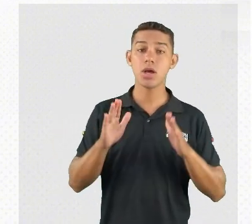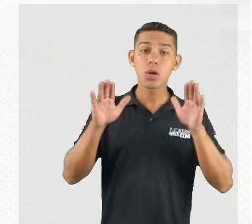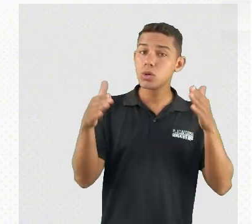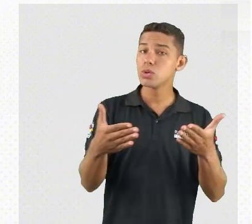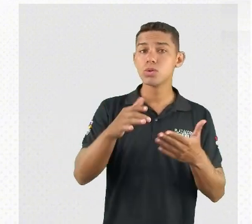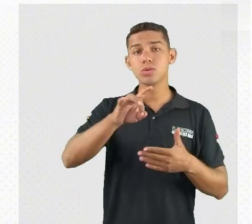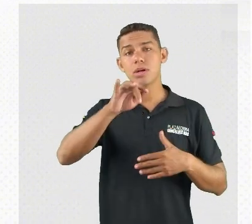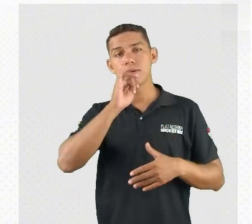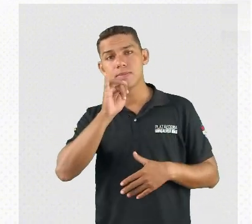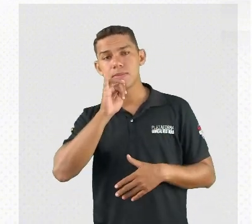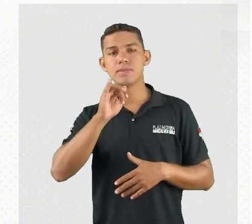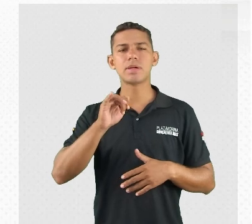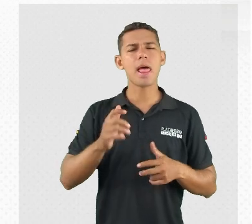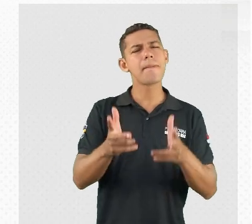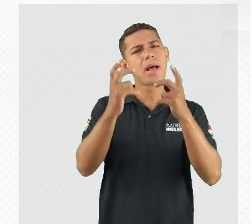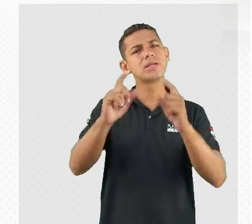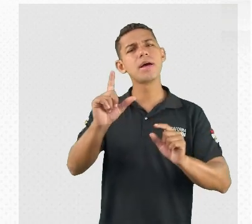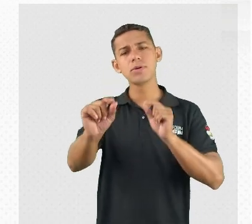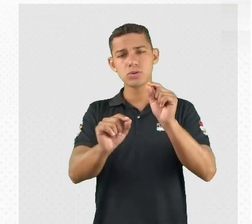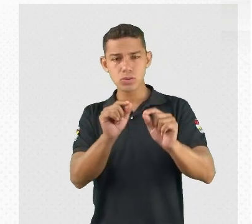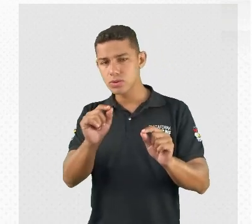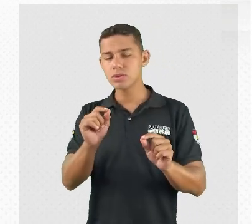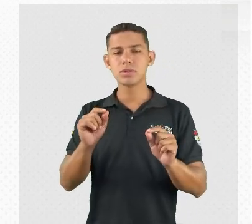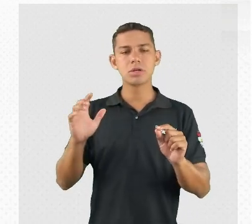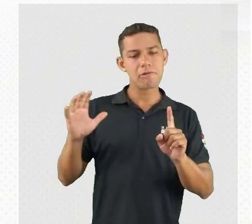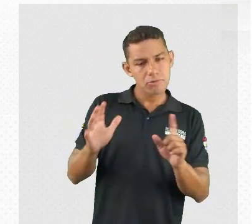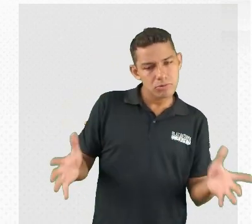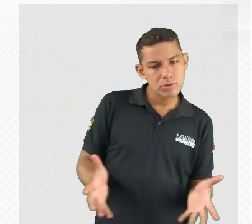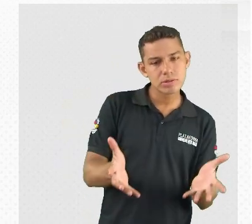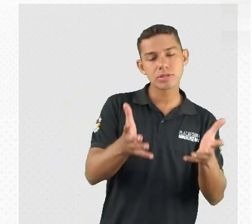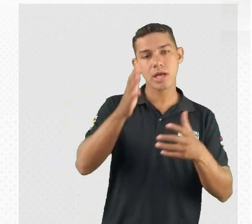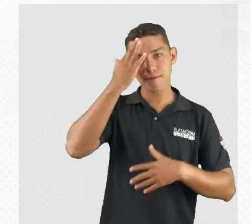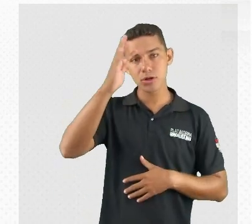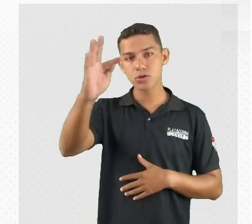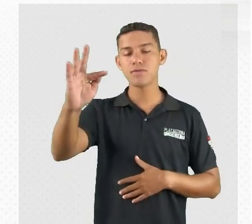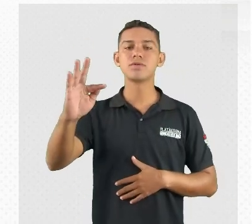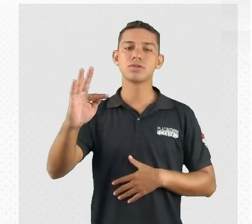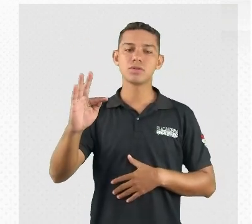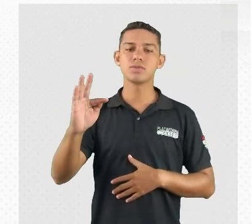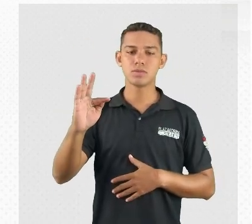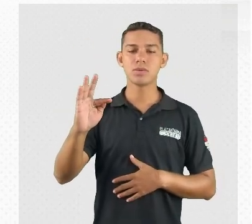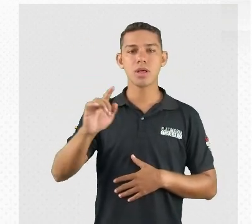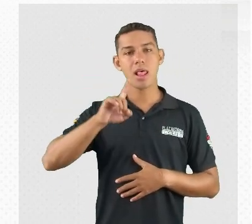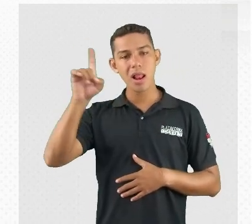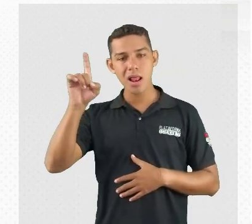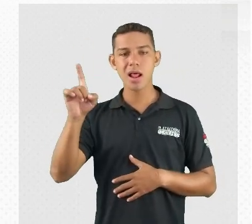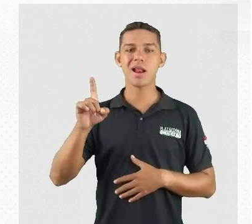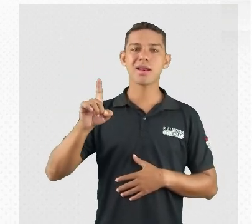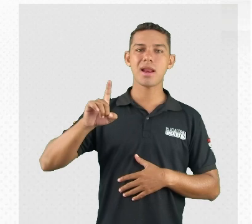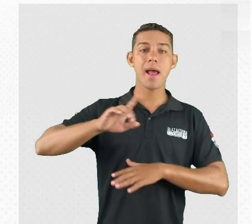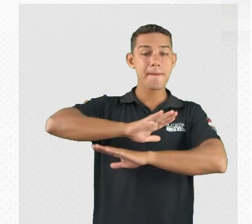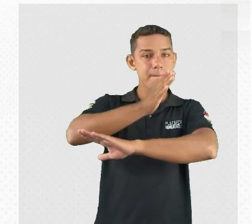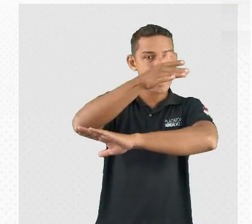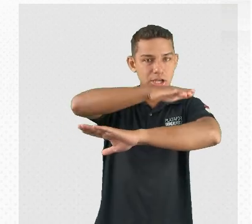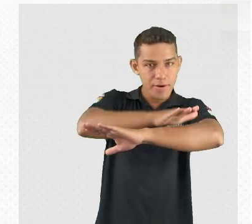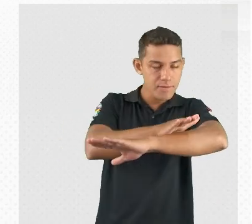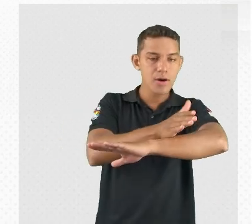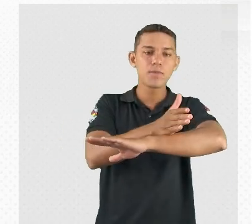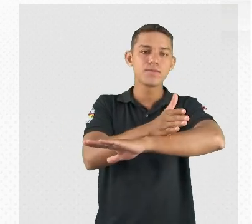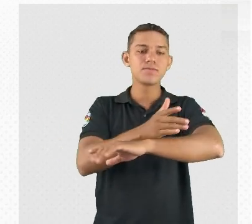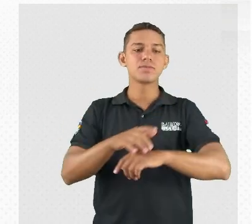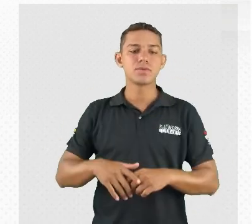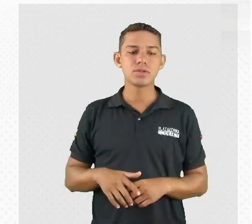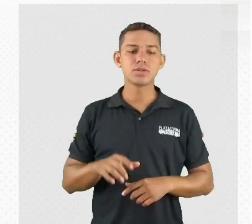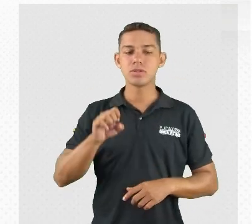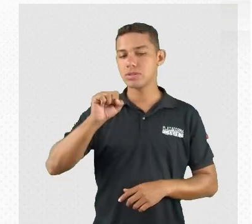só. Por exemplo, a gente percebe que ele influencia muito a filosofia escolástica, lá na filosofia medieval. Vocês lembram? Que o